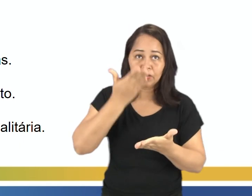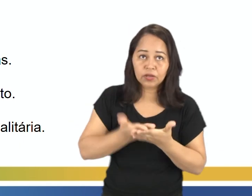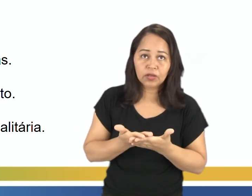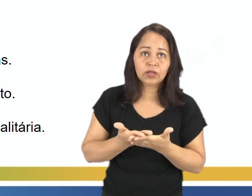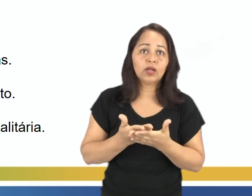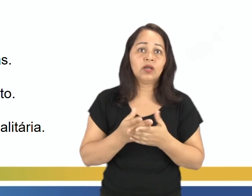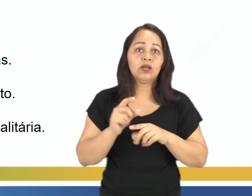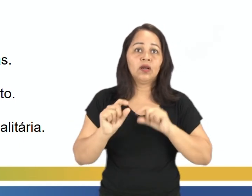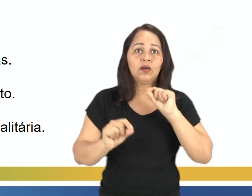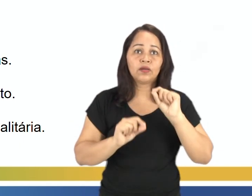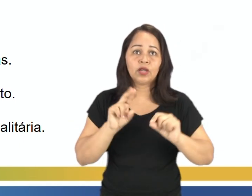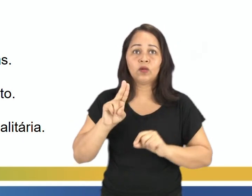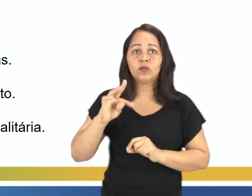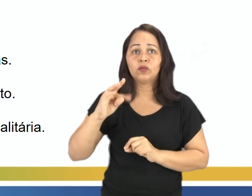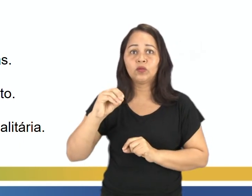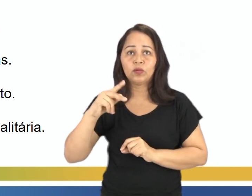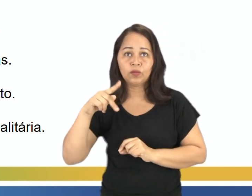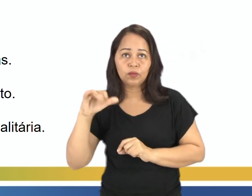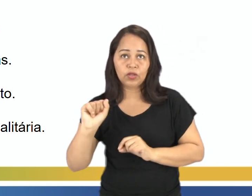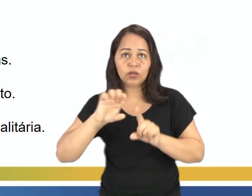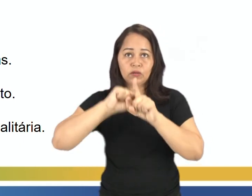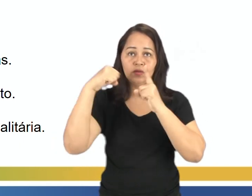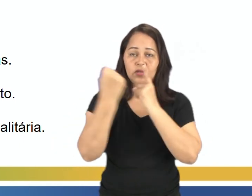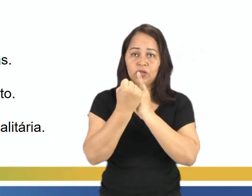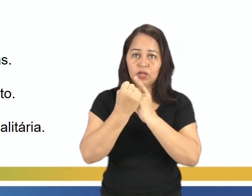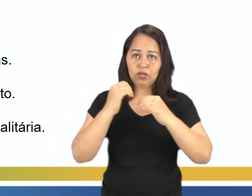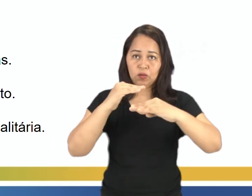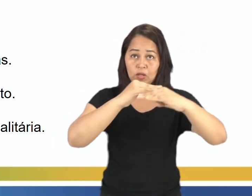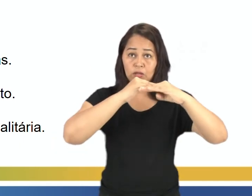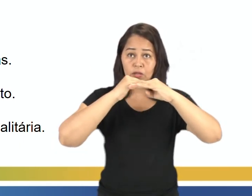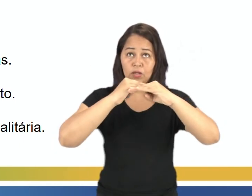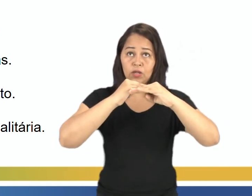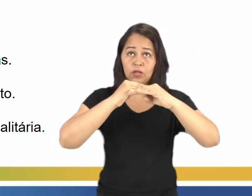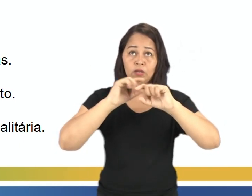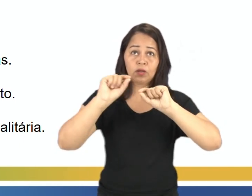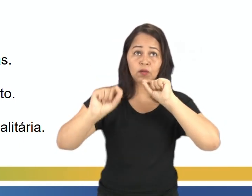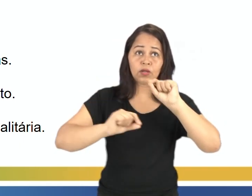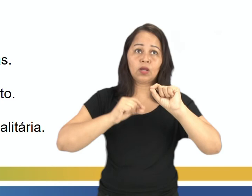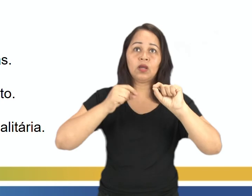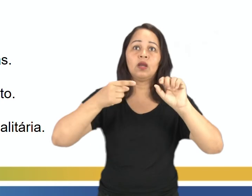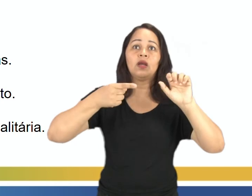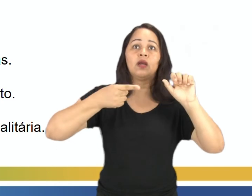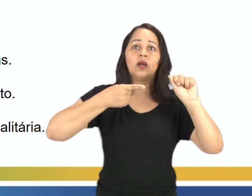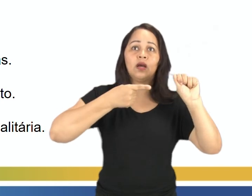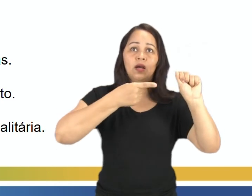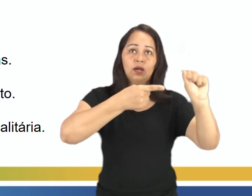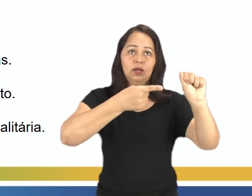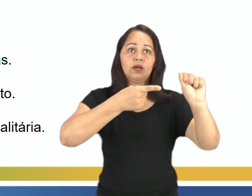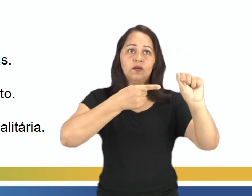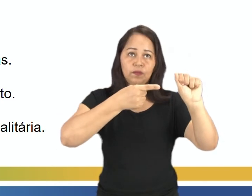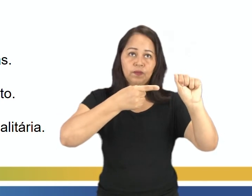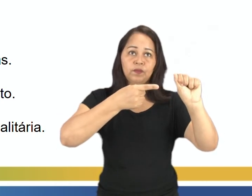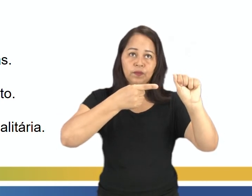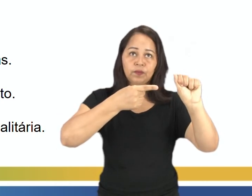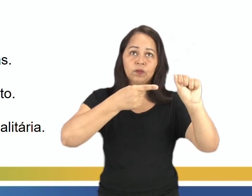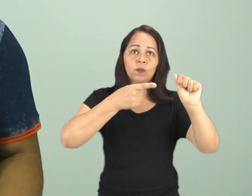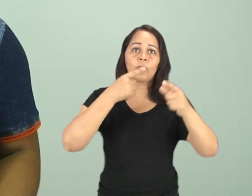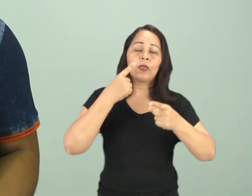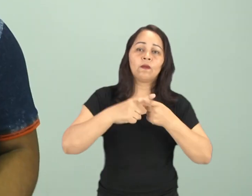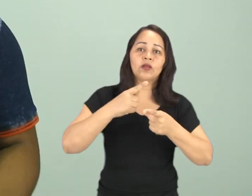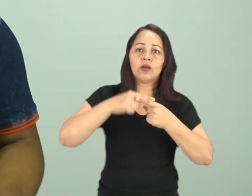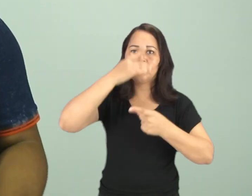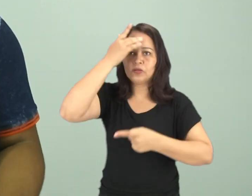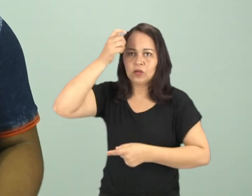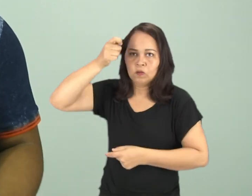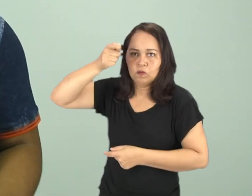Ele incorpora seletivamente o discurso do opressor. Ele se coloca no discurso do opressor, do policial, do